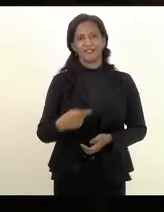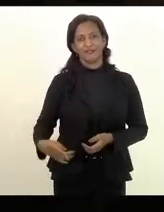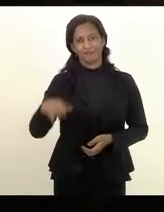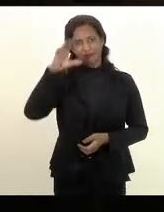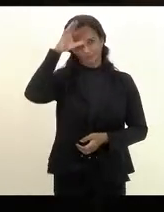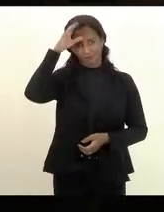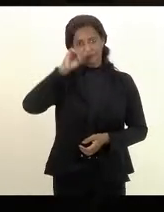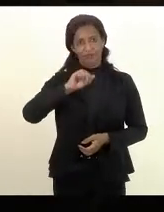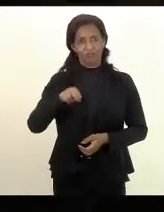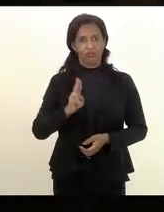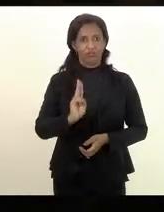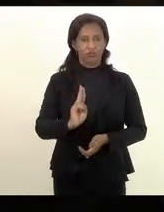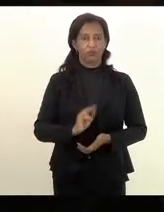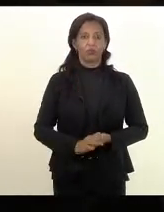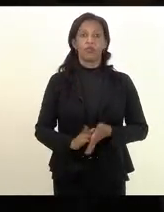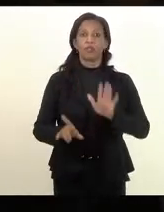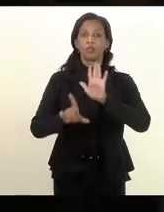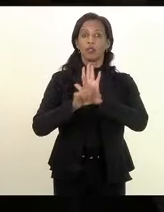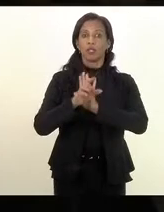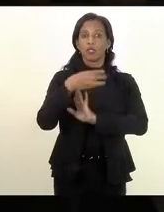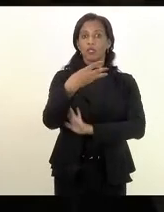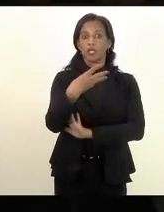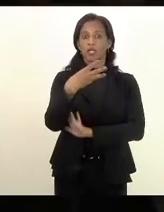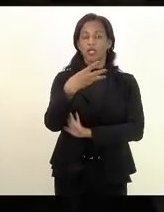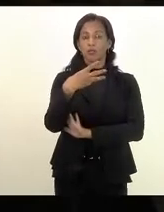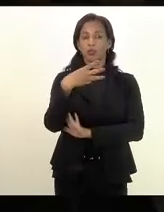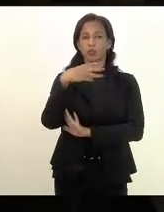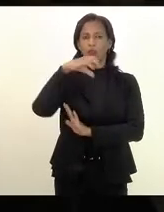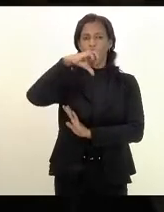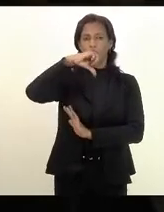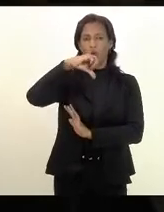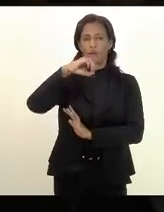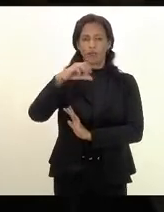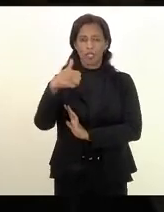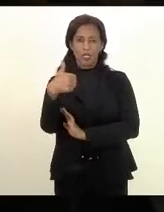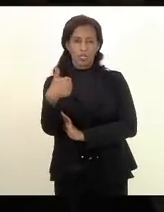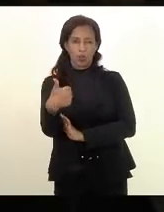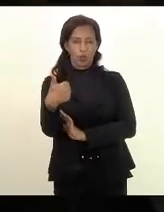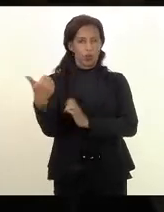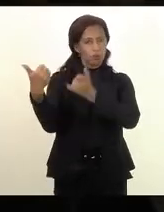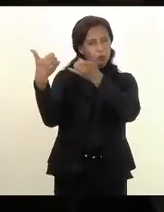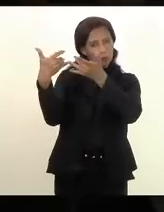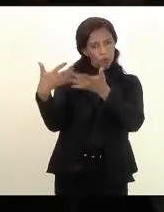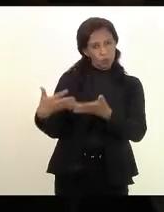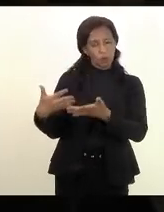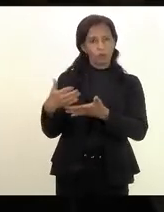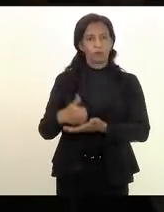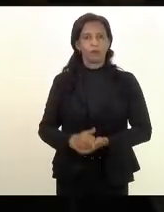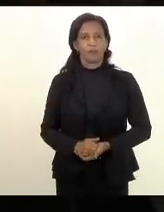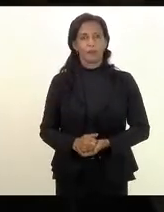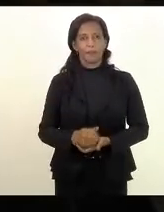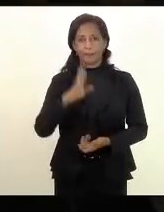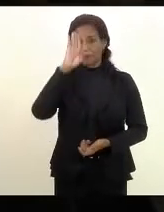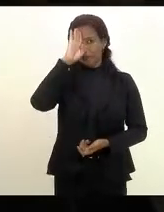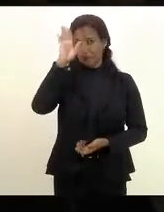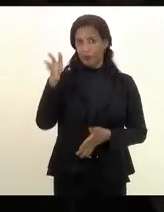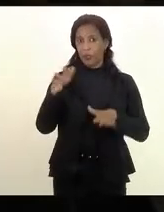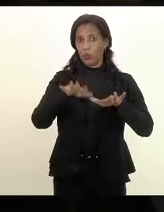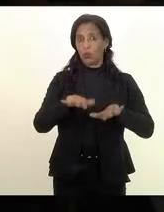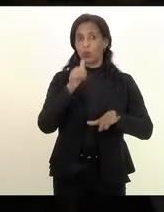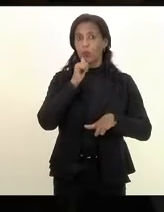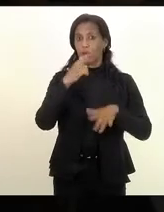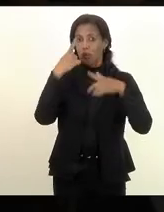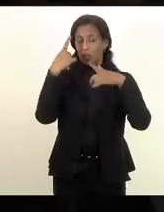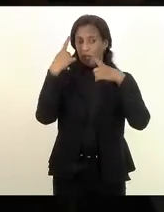que é o projeto de lei 3.901 que define prioridade de inclusão da mulher